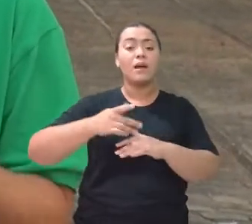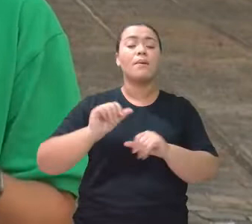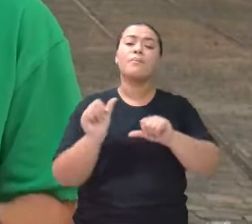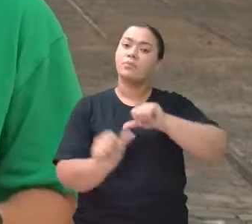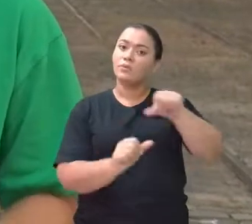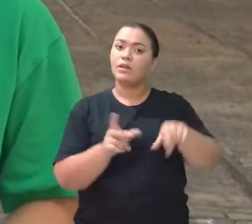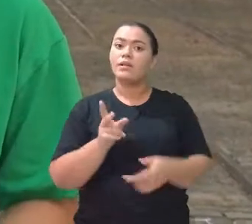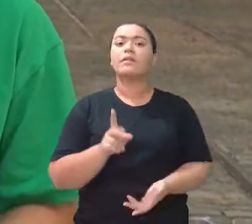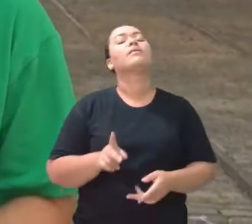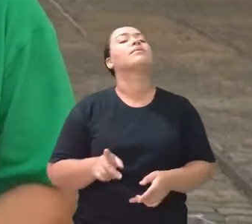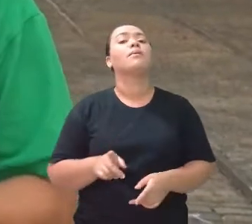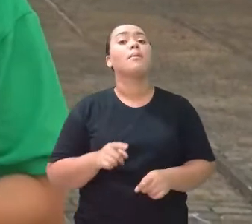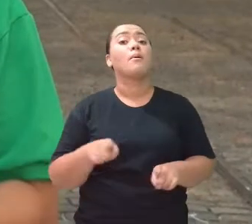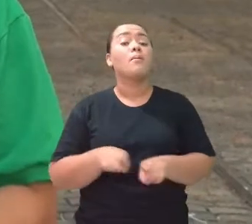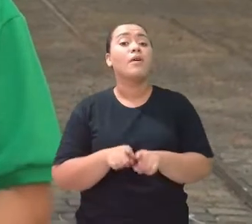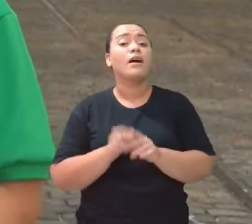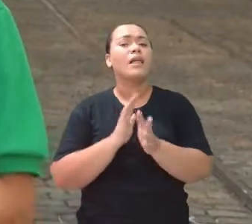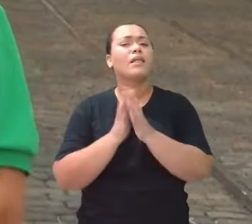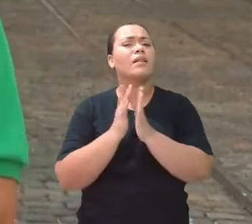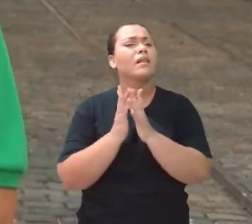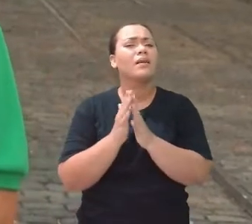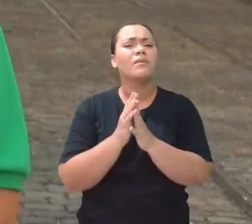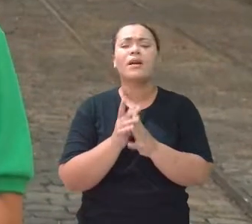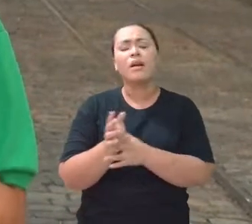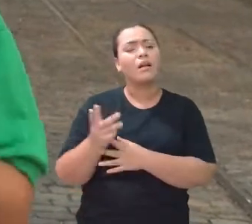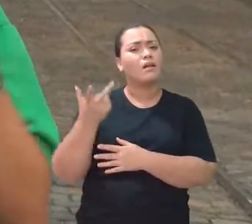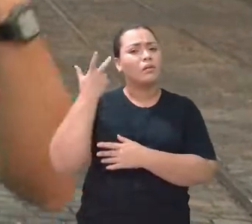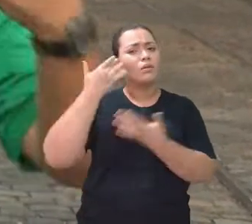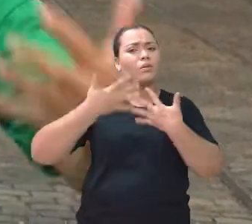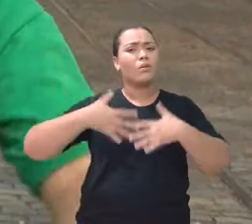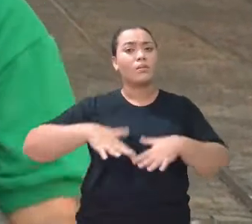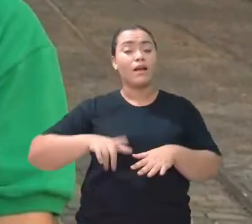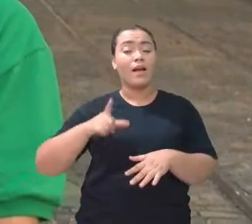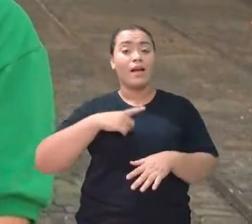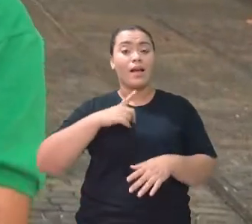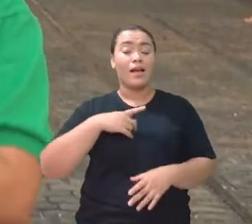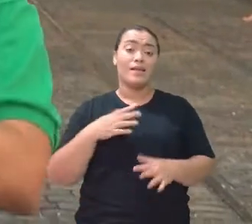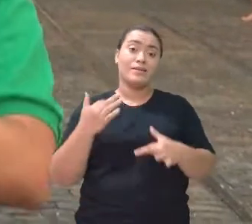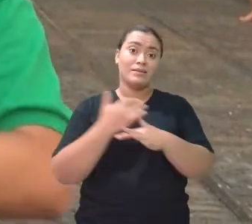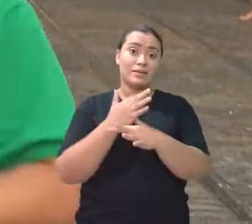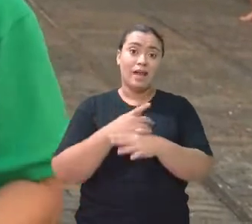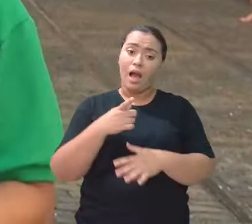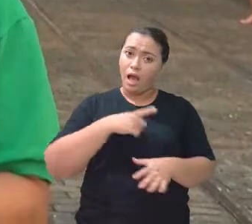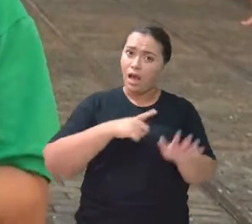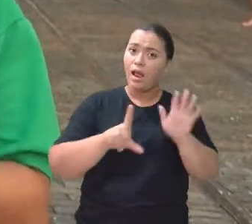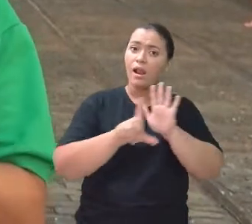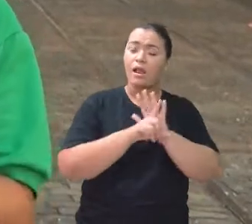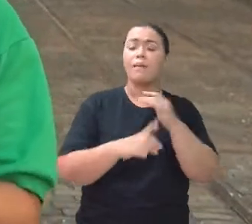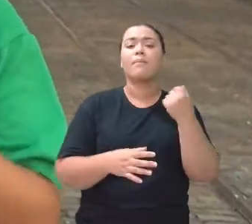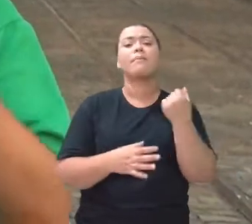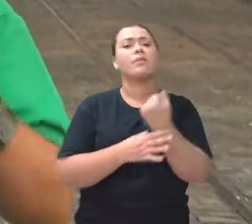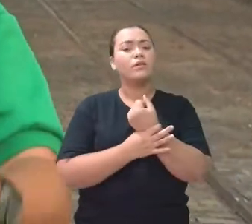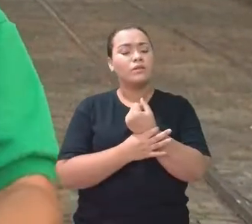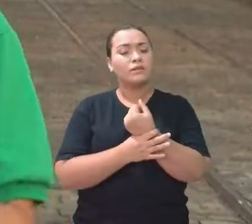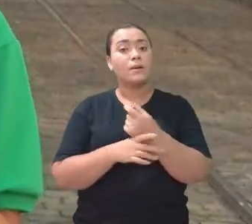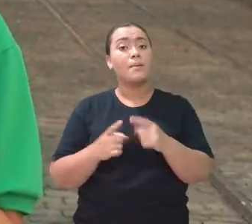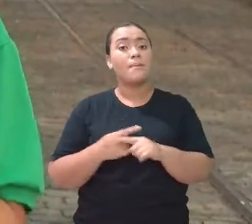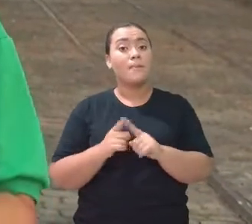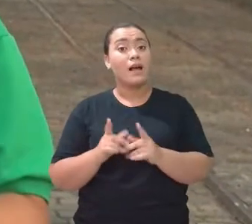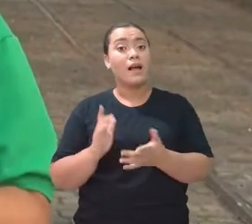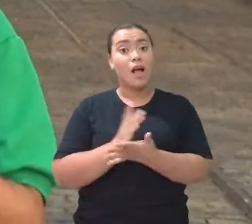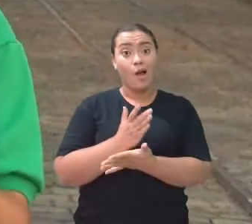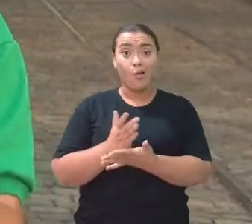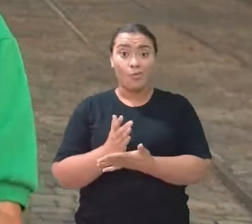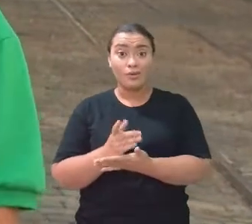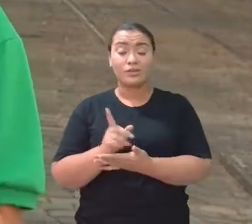né? Isso é uma dinâmica natural de algumas cidades, né? Existem legislações para proteger, né? Mas em alguma medida